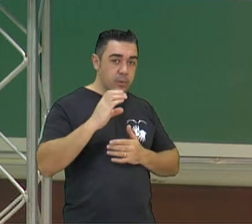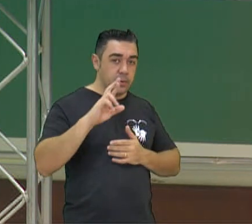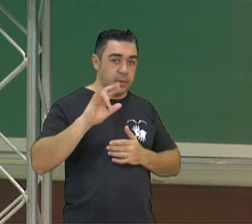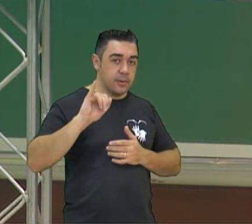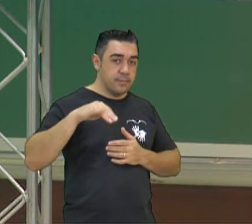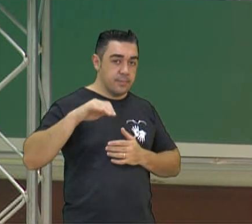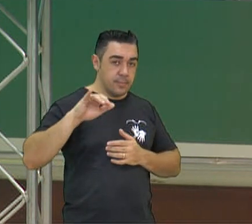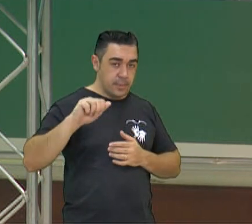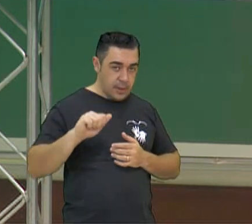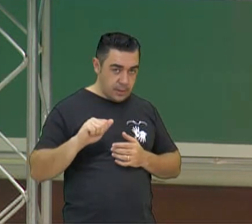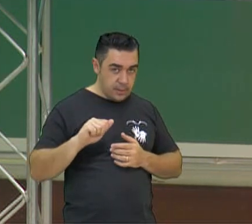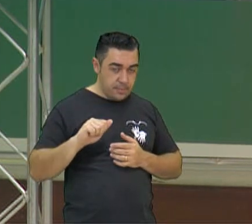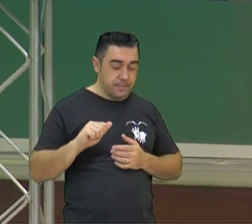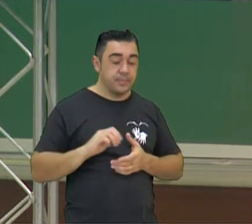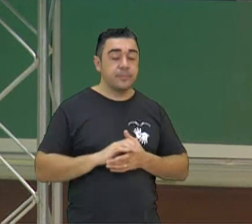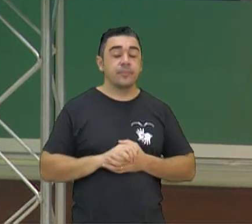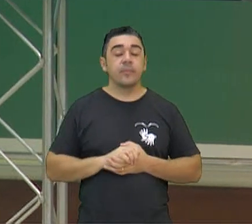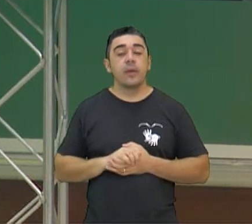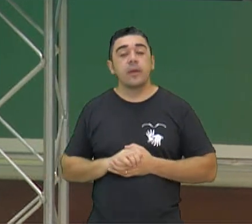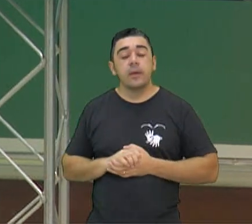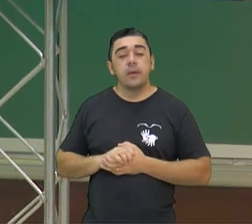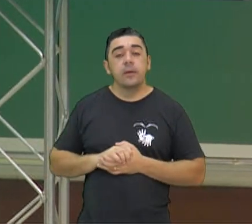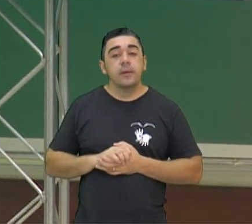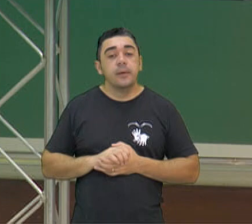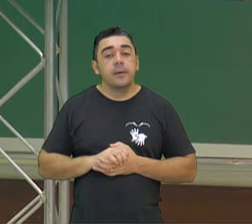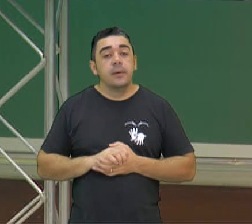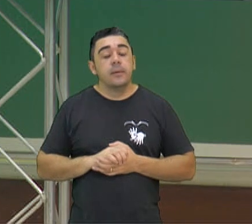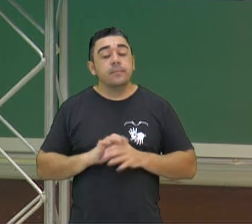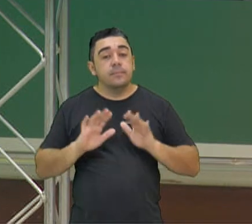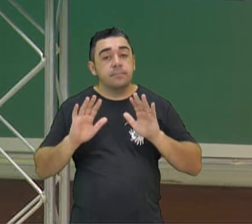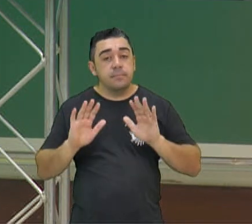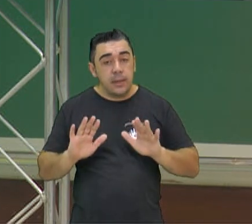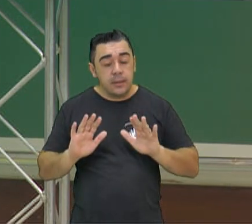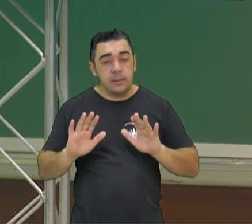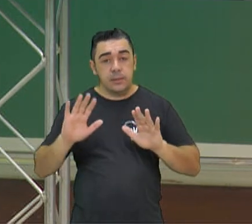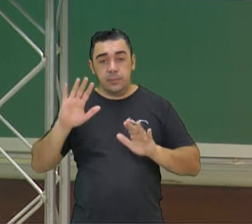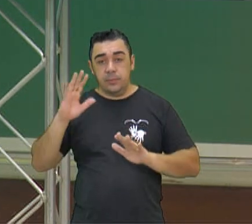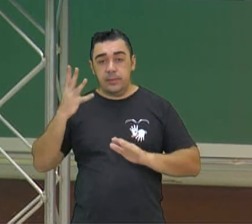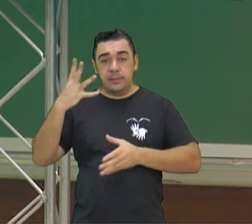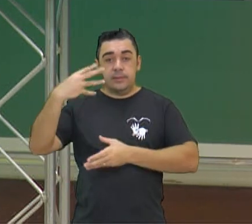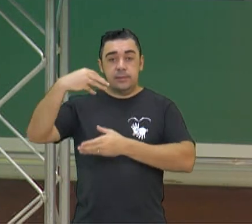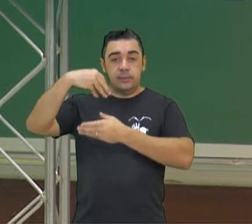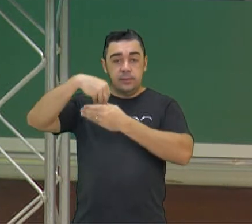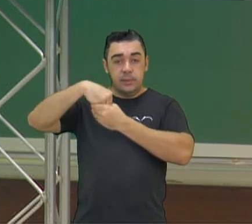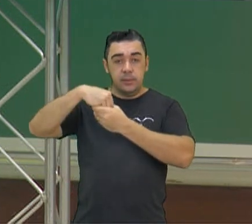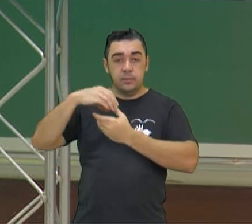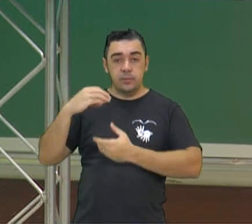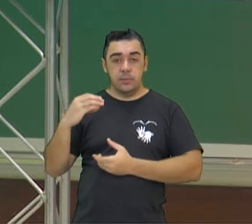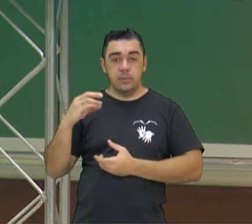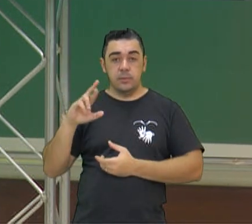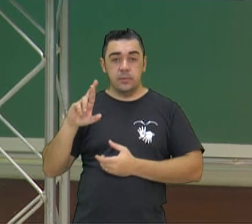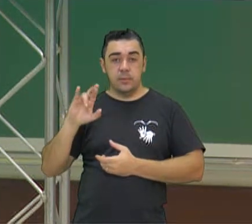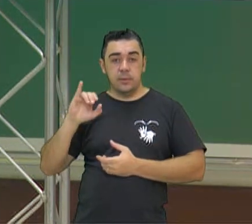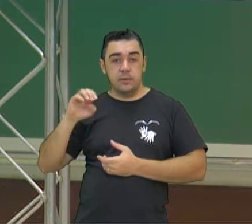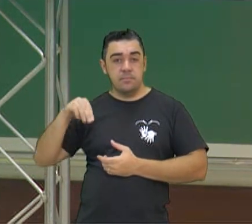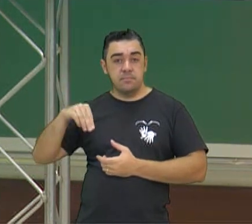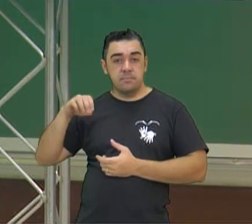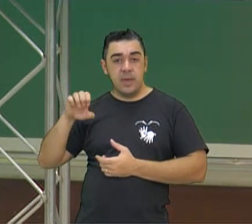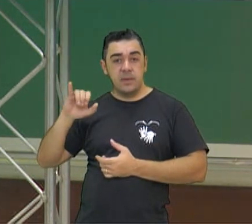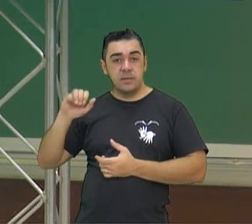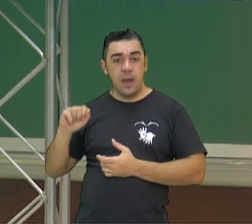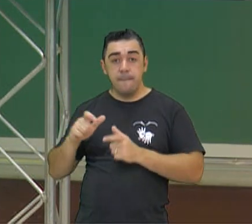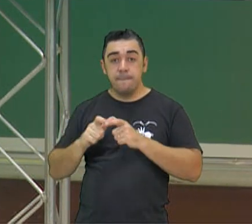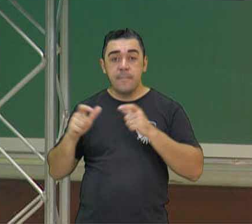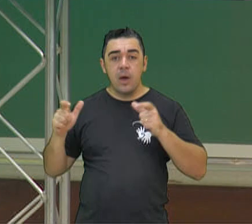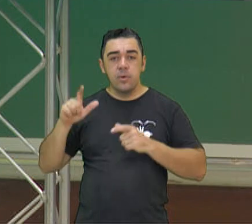no caso dos ucranianos. Acontece o seguinte, que dentro da Crimeia a maioria é russa, a maioria das